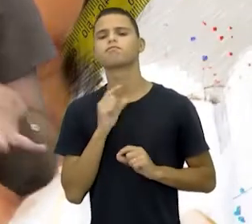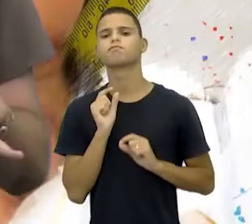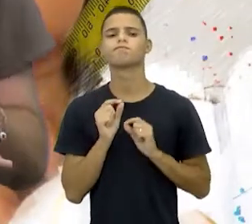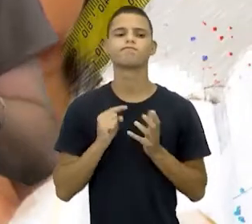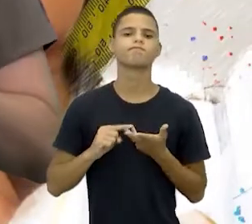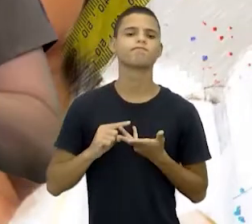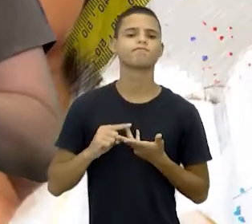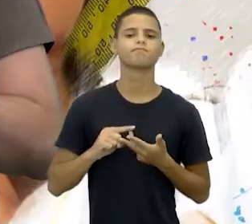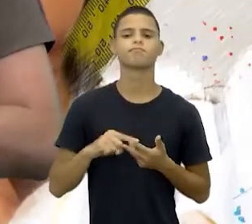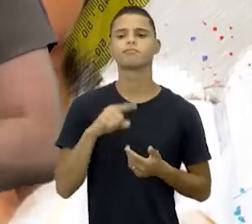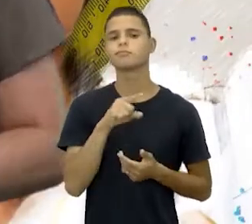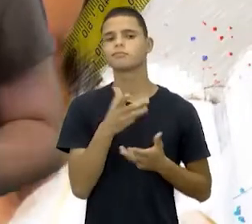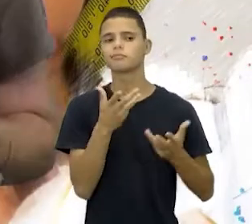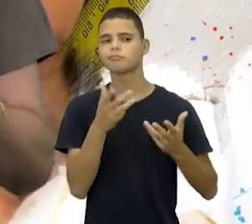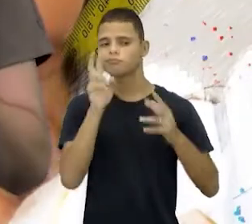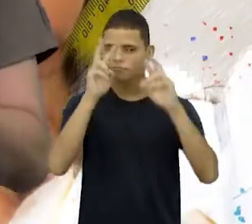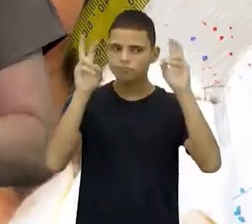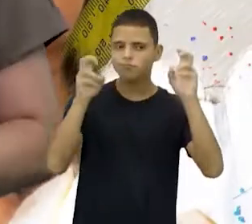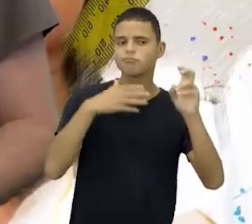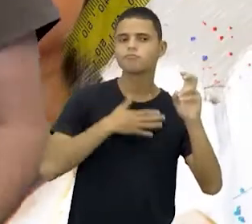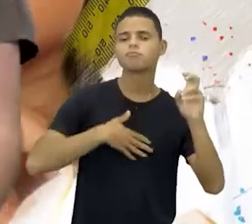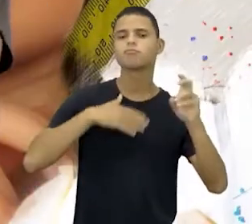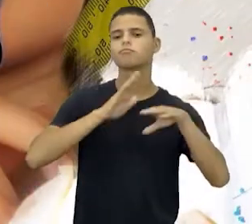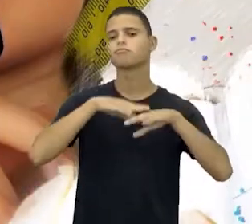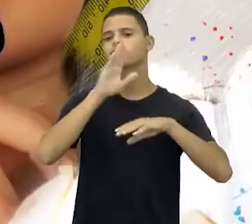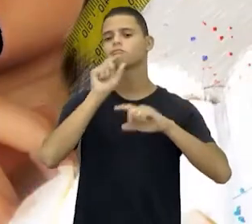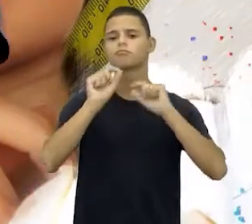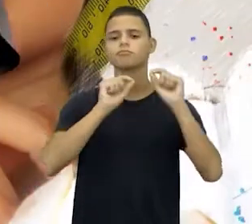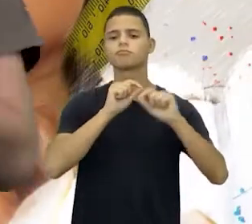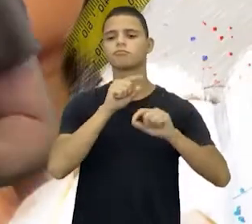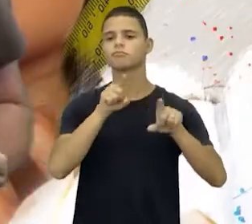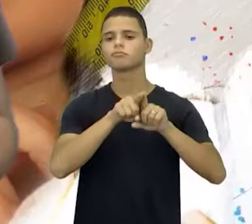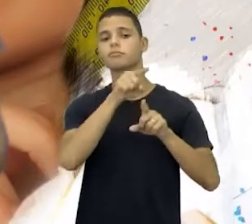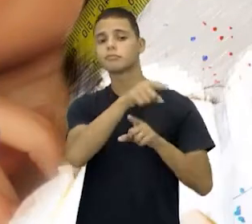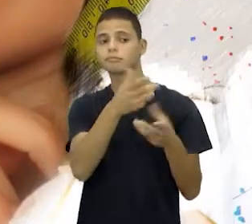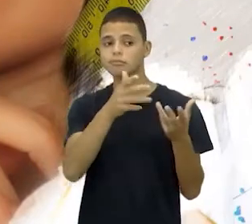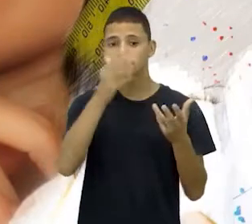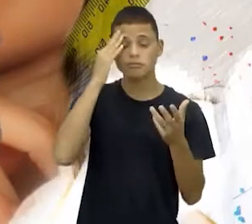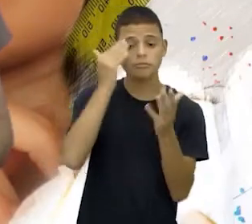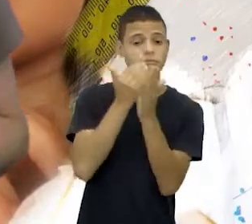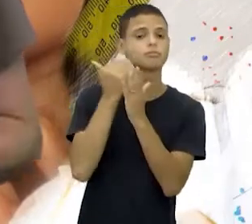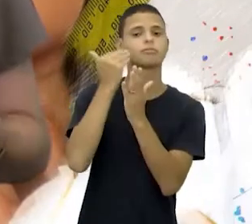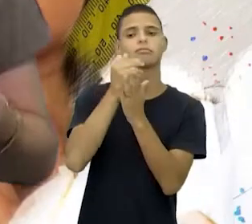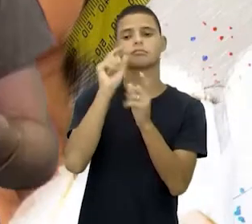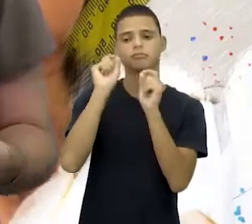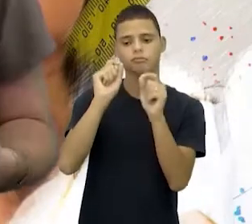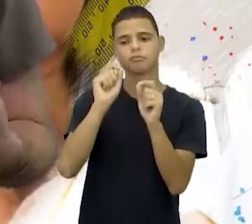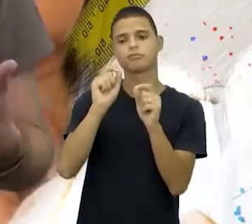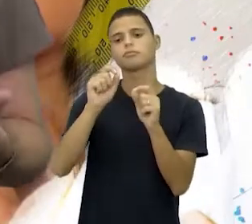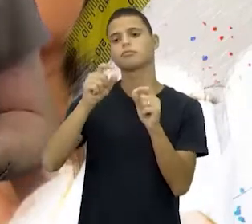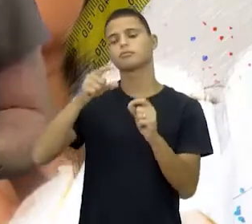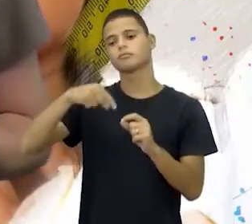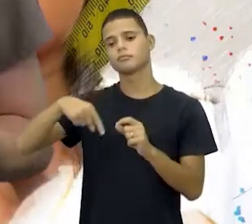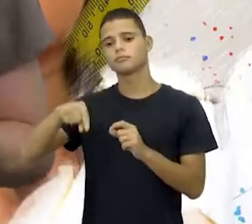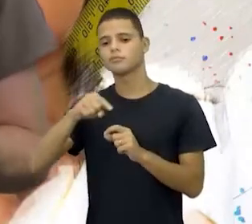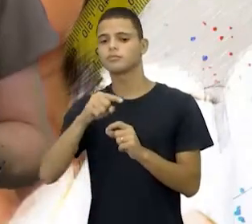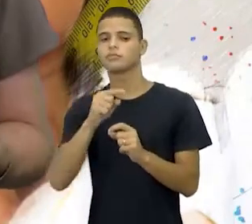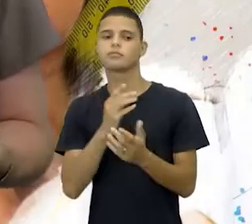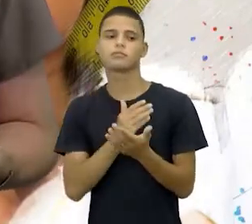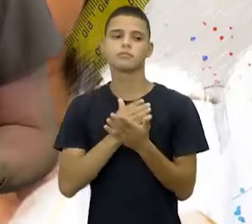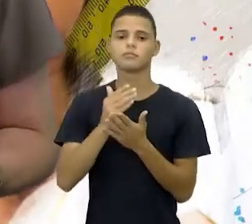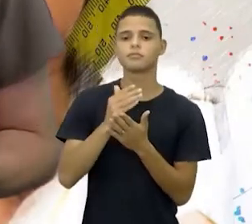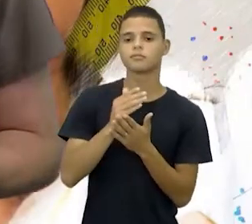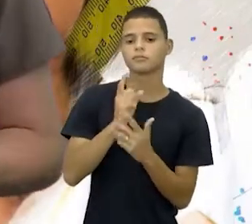quais assuntos ele quer falar, né, comunicar, o que ele também quer saber um pouco mais, né? Então a gente começa a descobrir